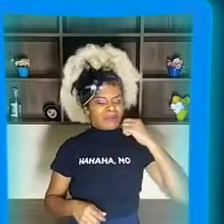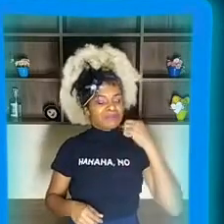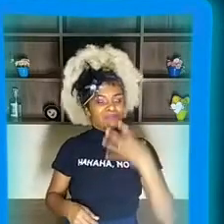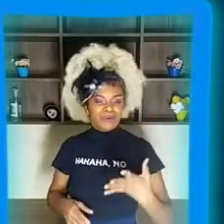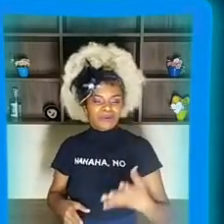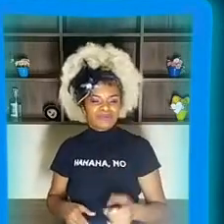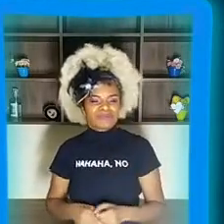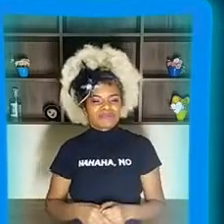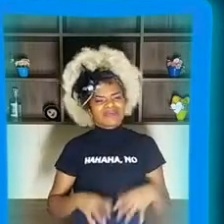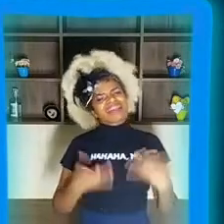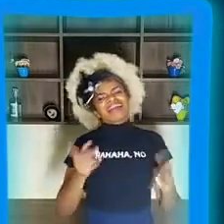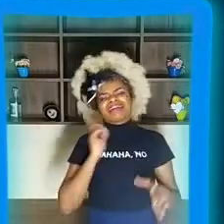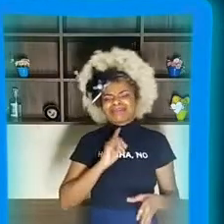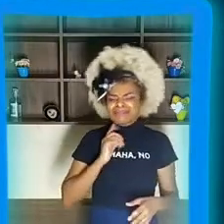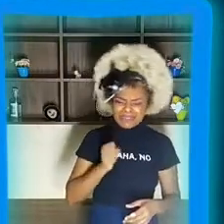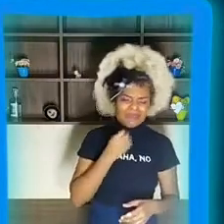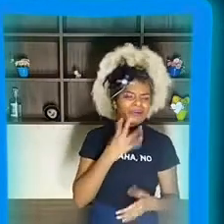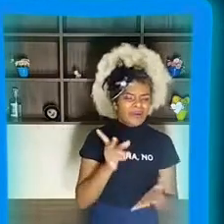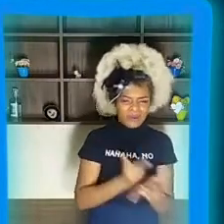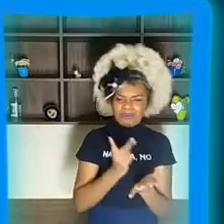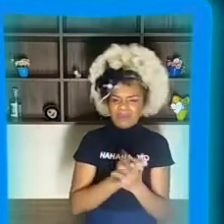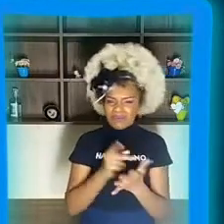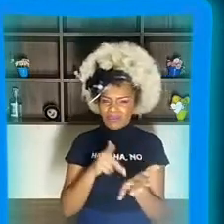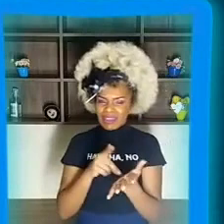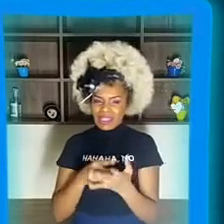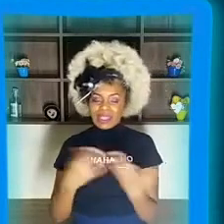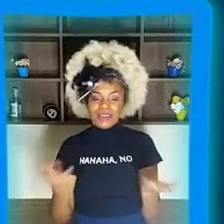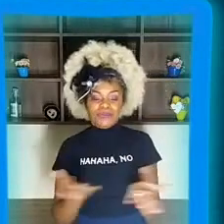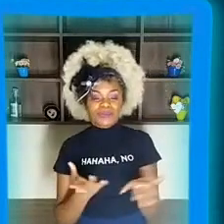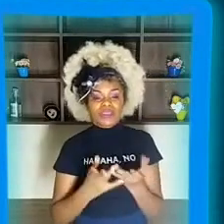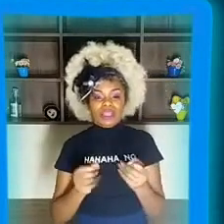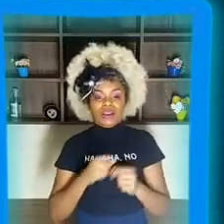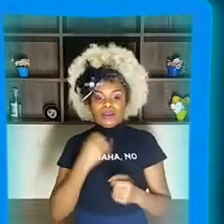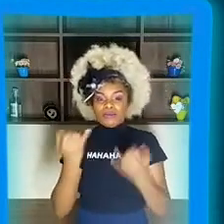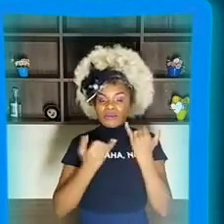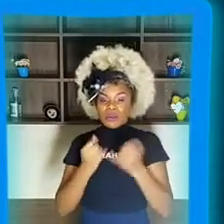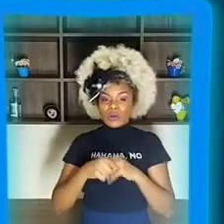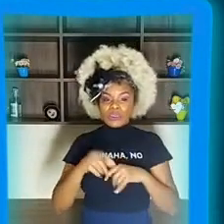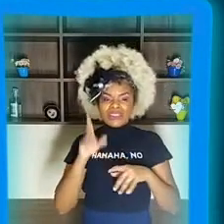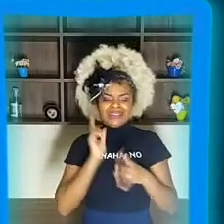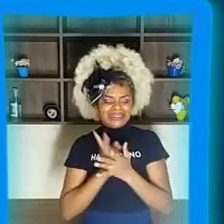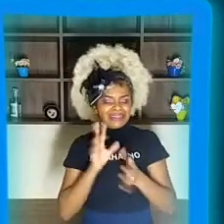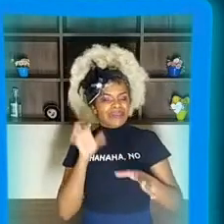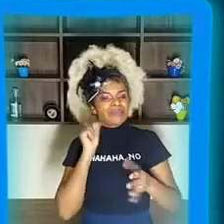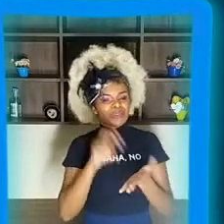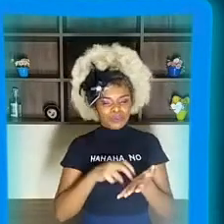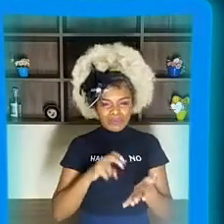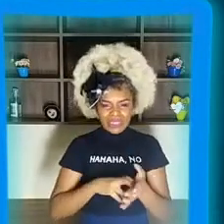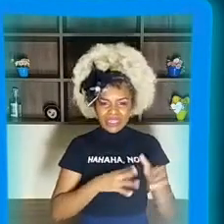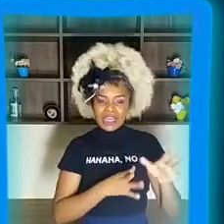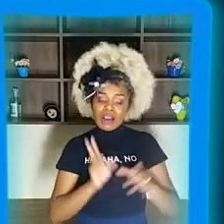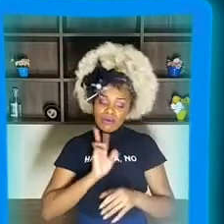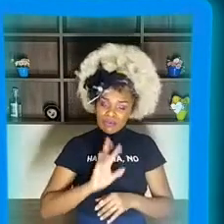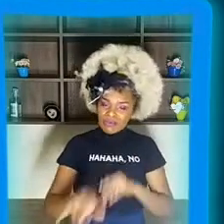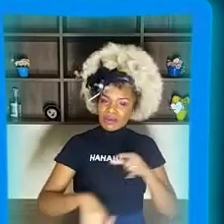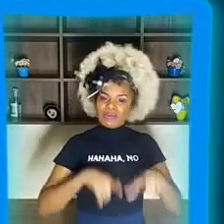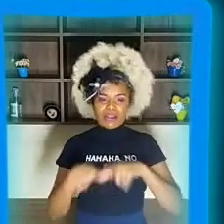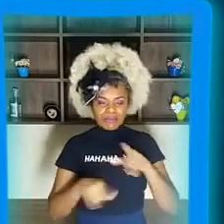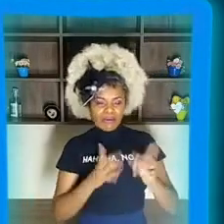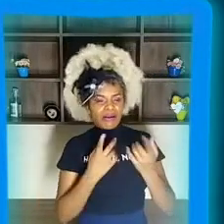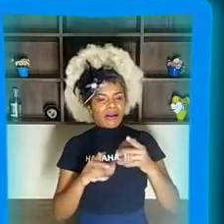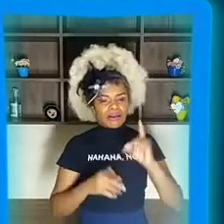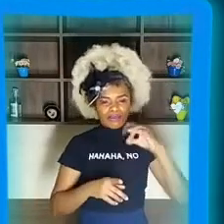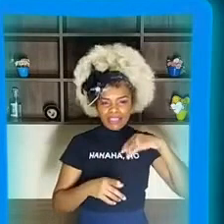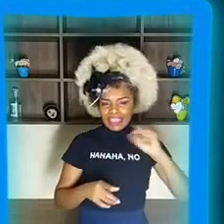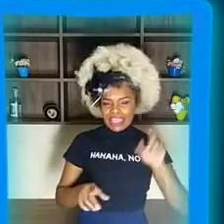Minas é muito bom mesmo, né? Aí, ó, a Vânia também falou que escuta sempre de manhã, no caminho para o trabalho, as músicas do Denis.